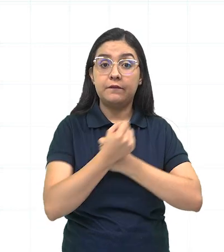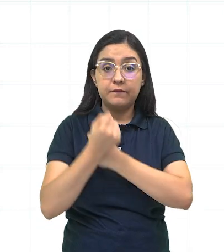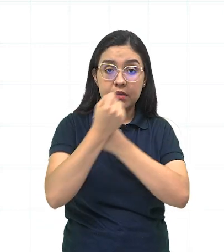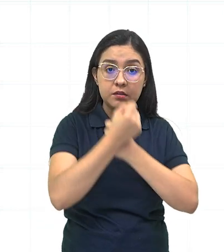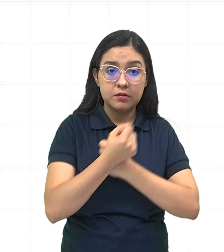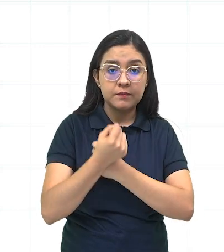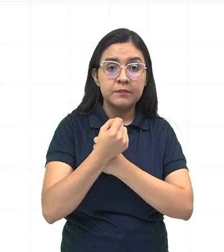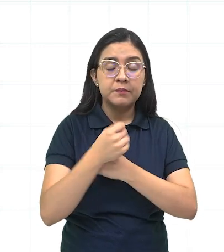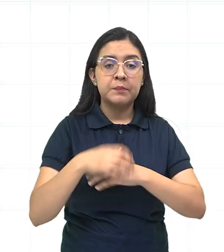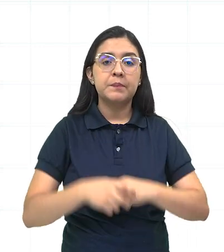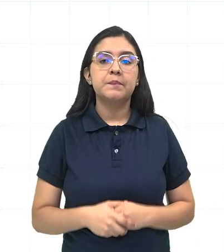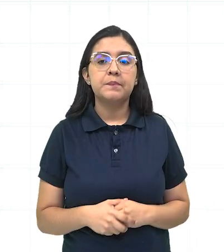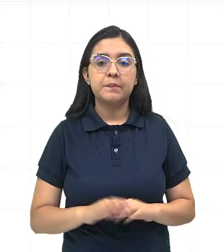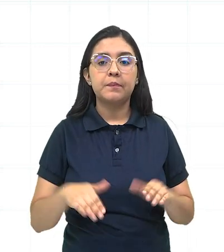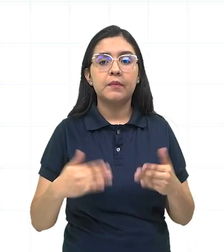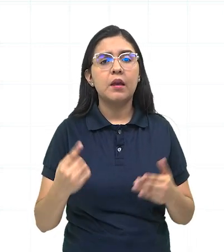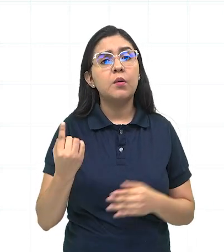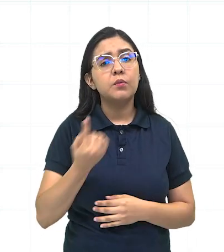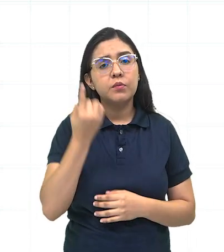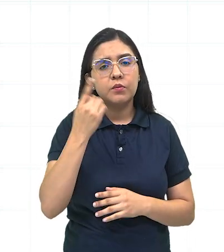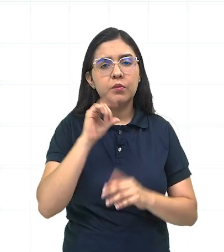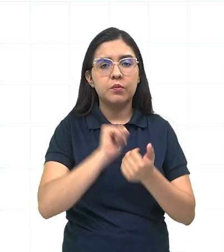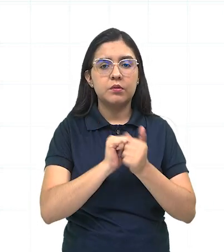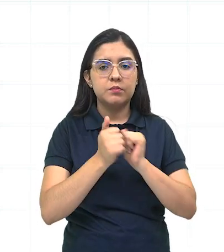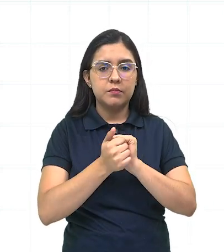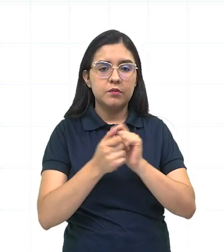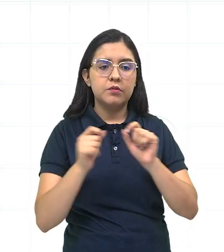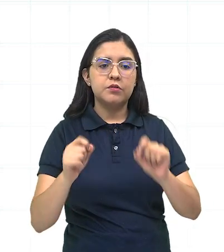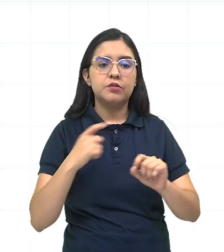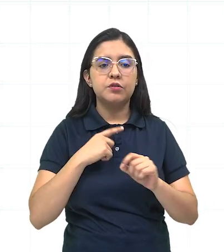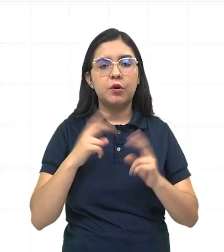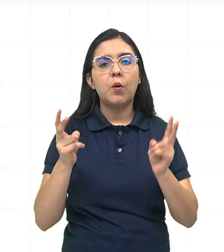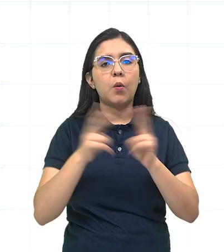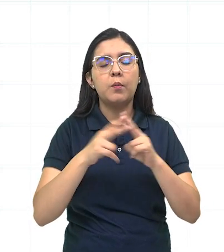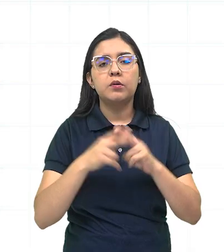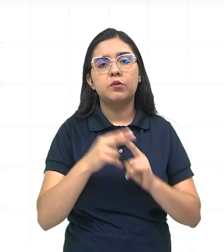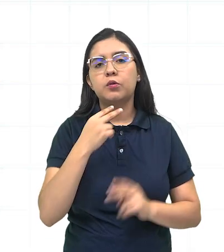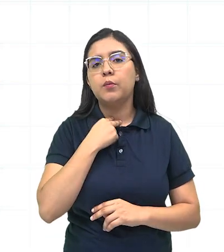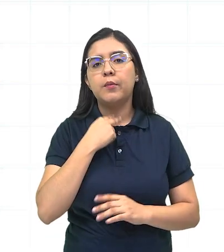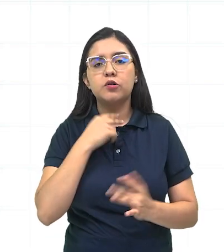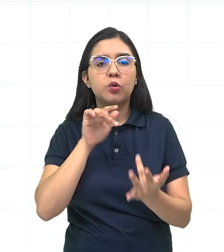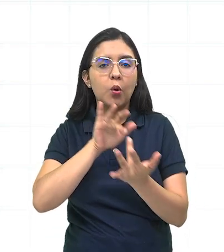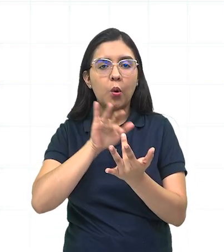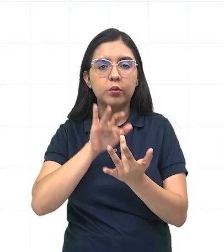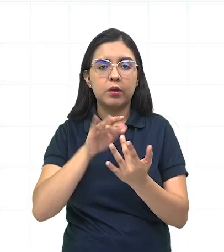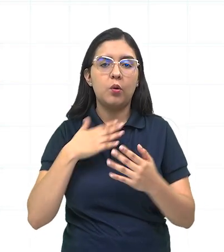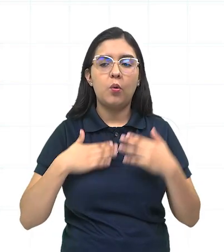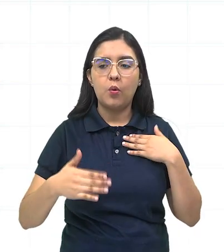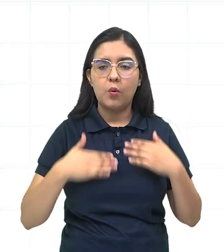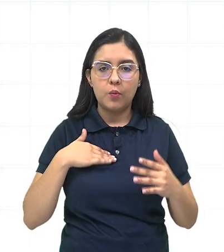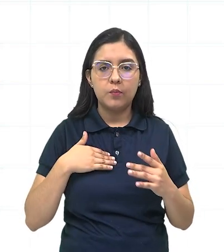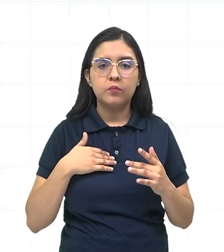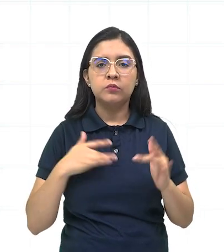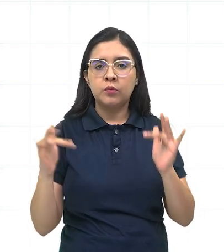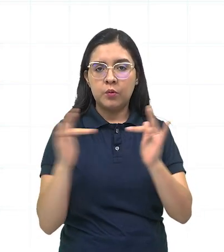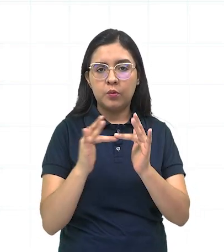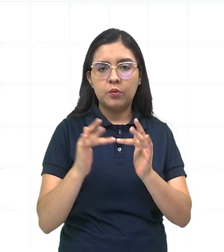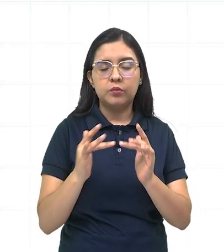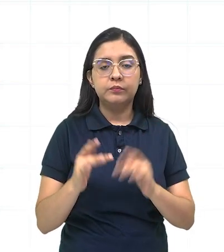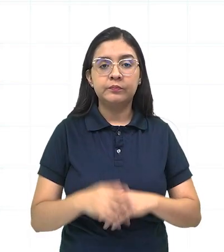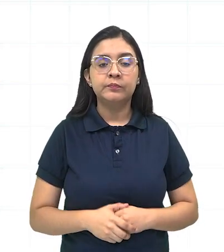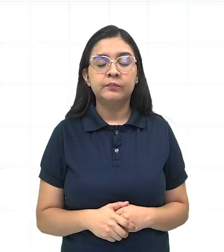contra-ataque. E esse é o único esporte de combate em que não é permitido o contato corporal entre